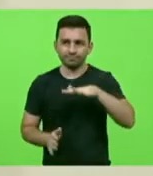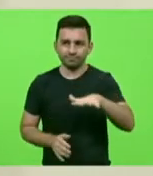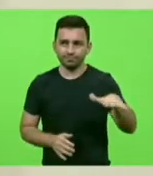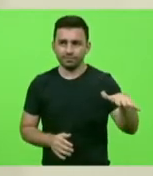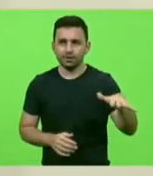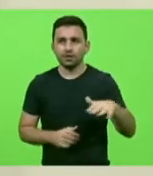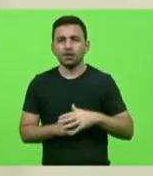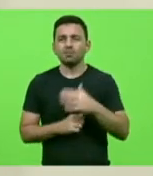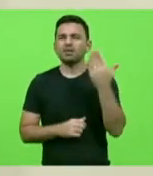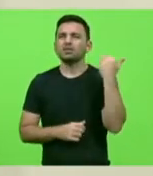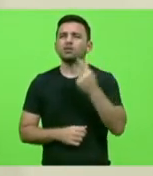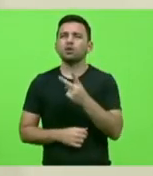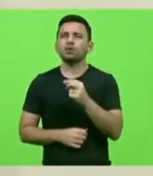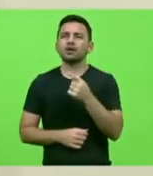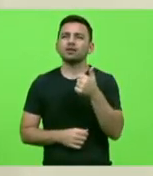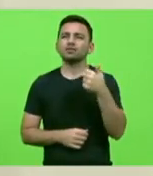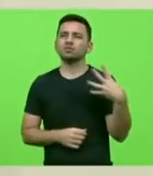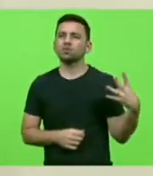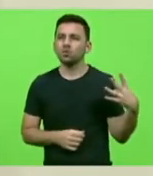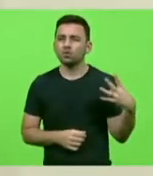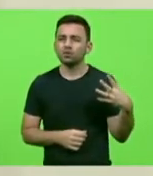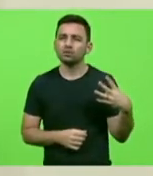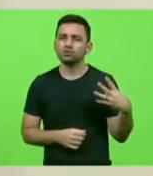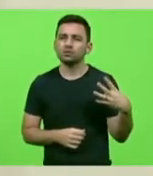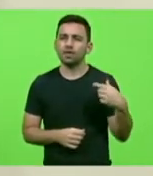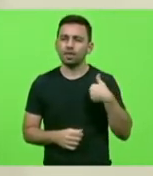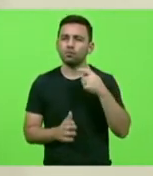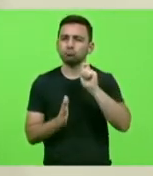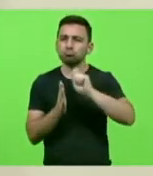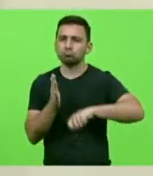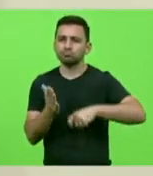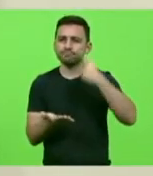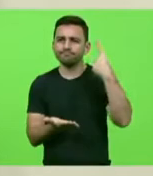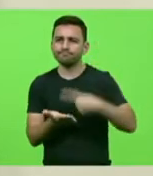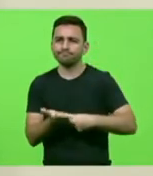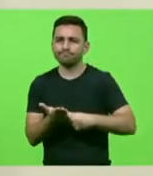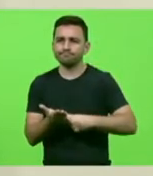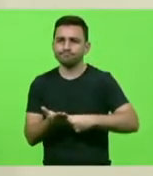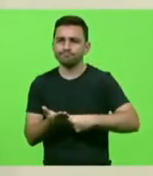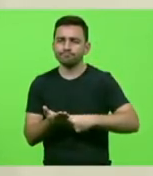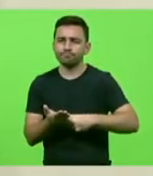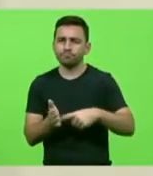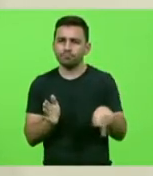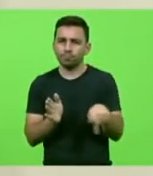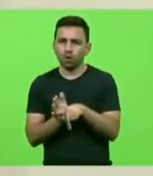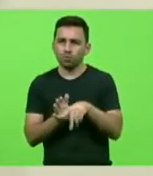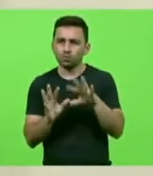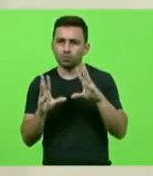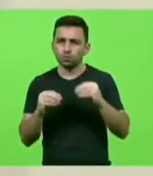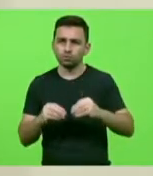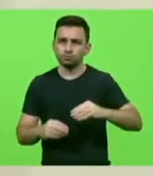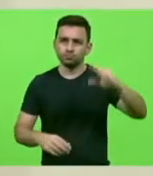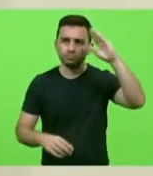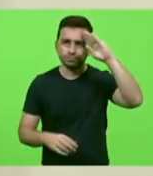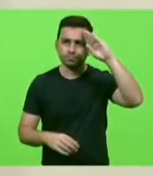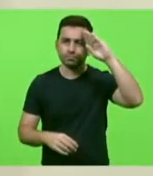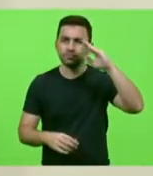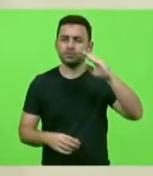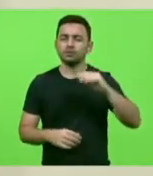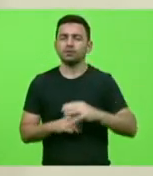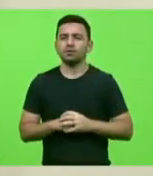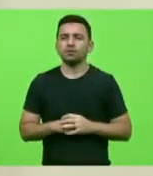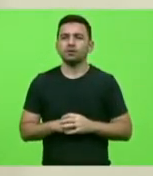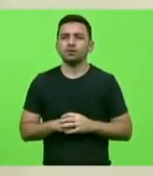como deputado aqui nessa Assembleia, assinei o Pacto Escoteiro, que é aplicar